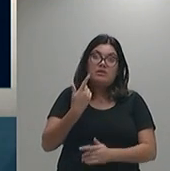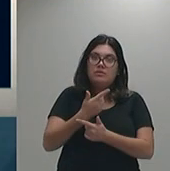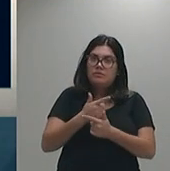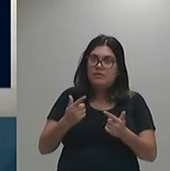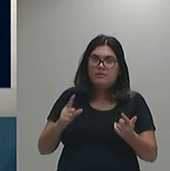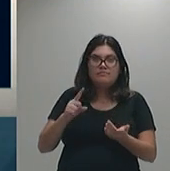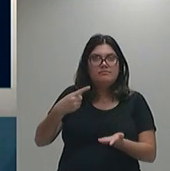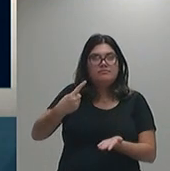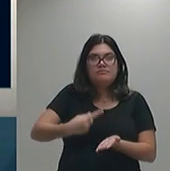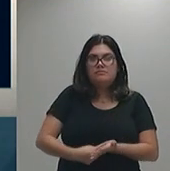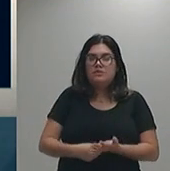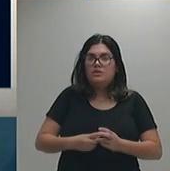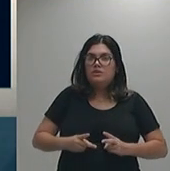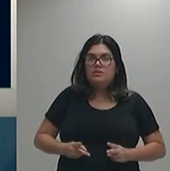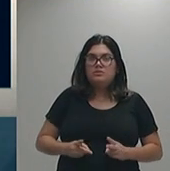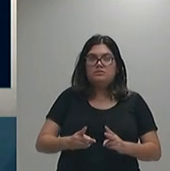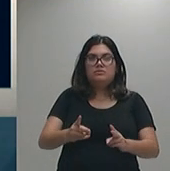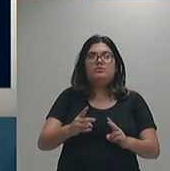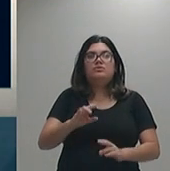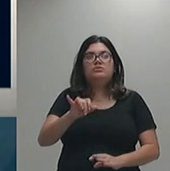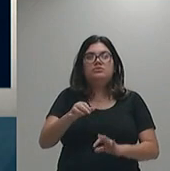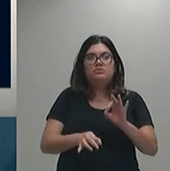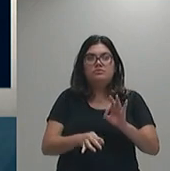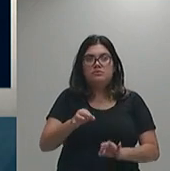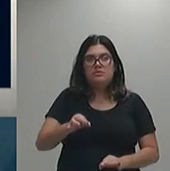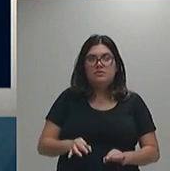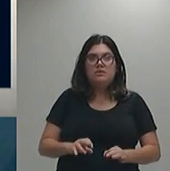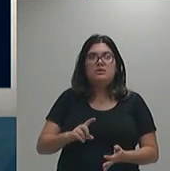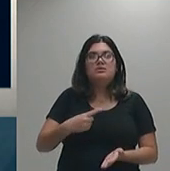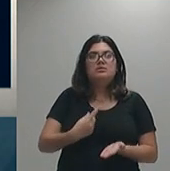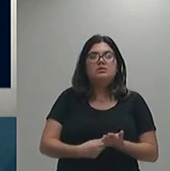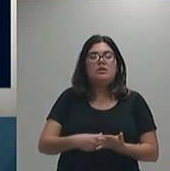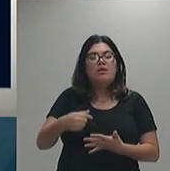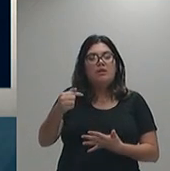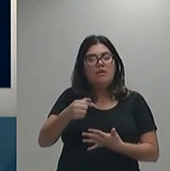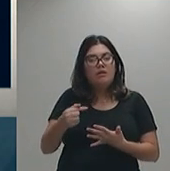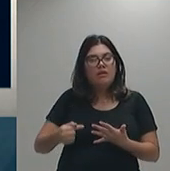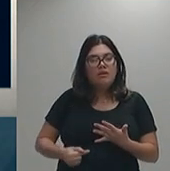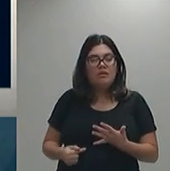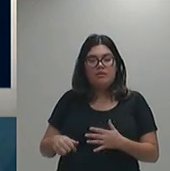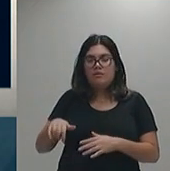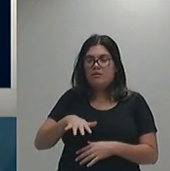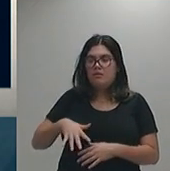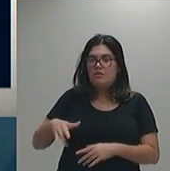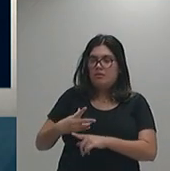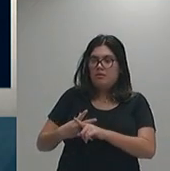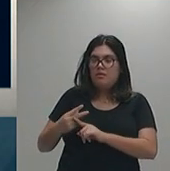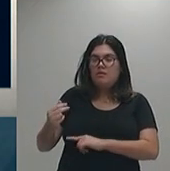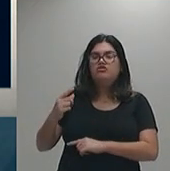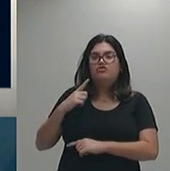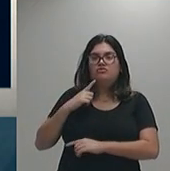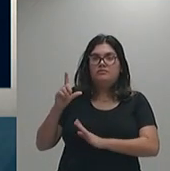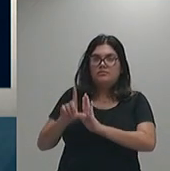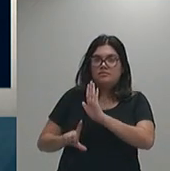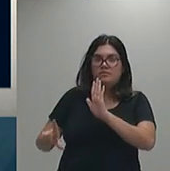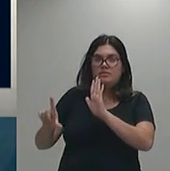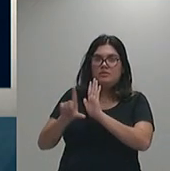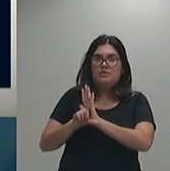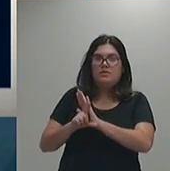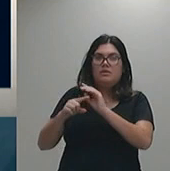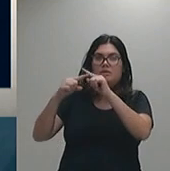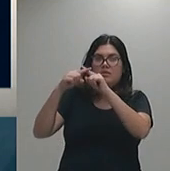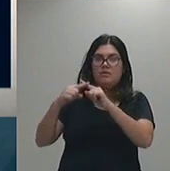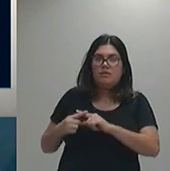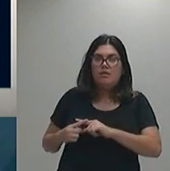continuar a jurisprudência admitir que a parte vencedora tinha legitimidade concorrente para